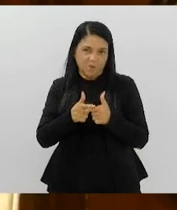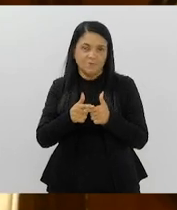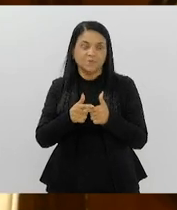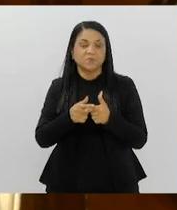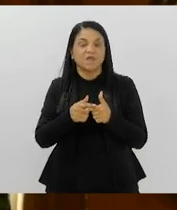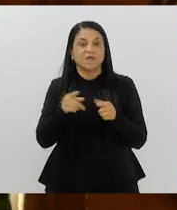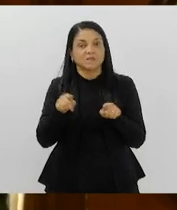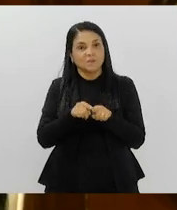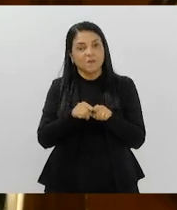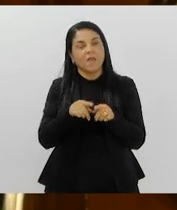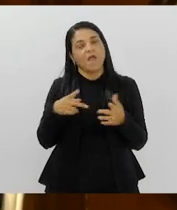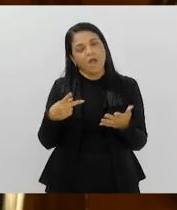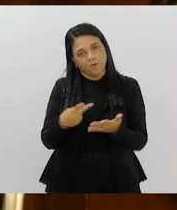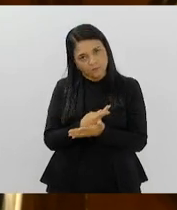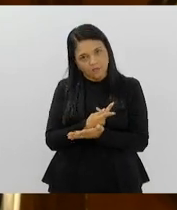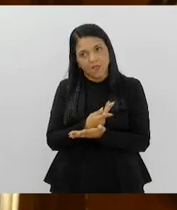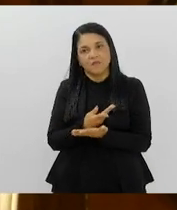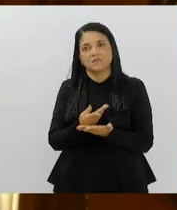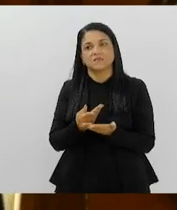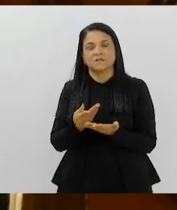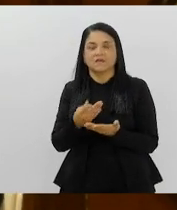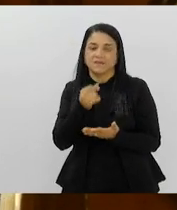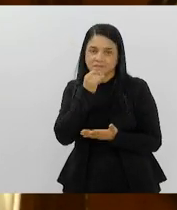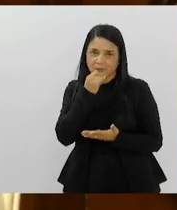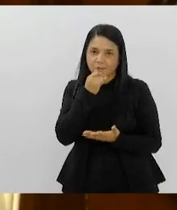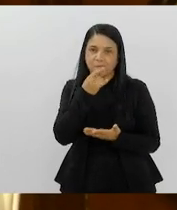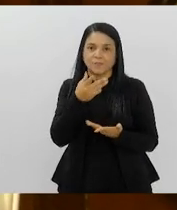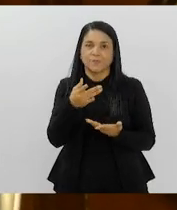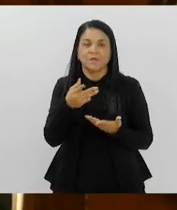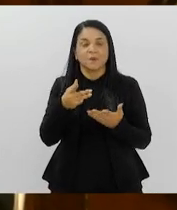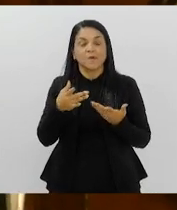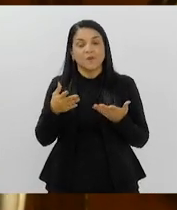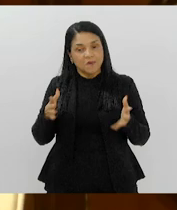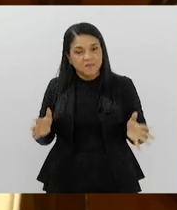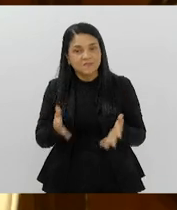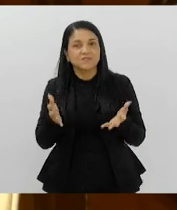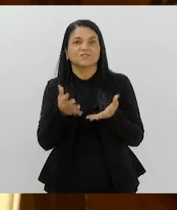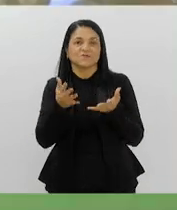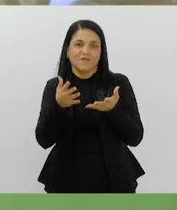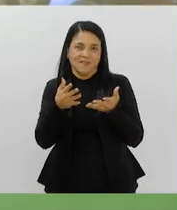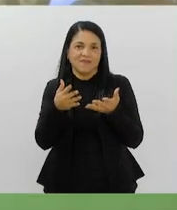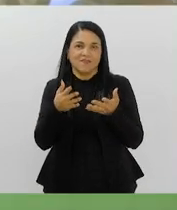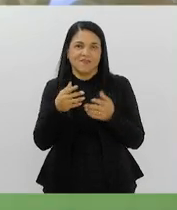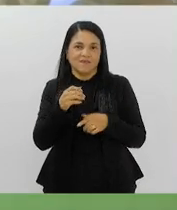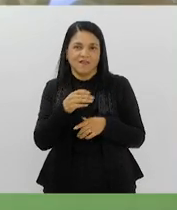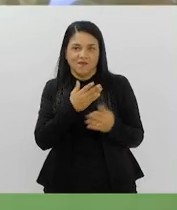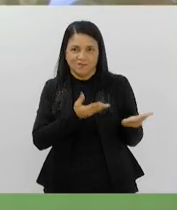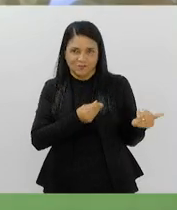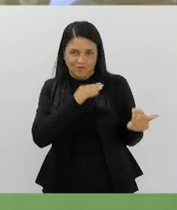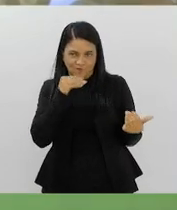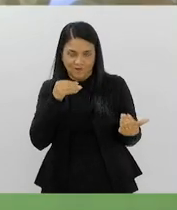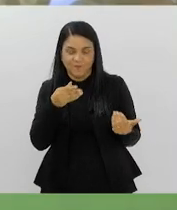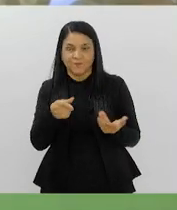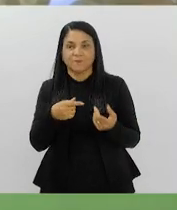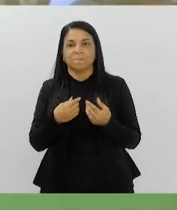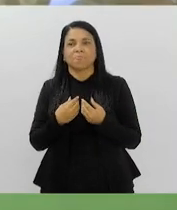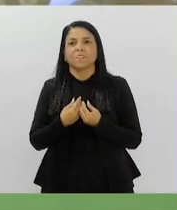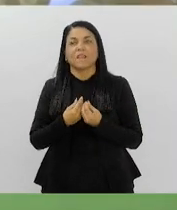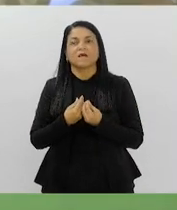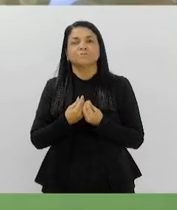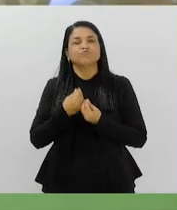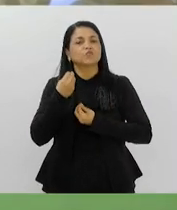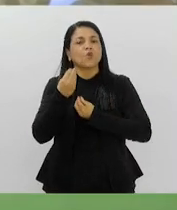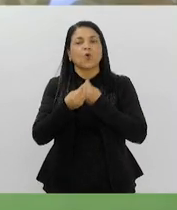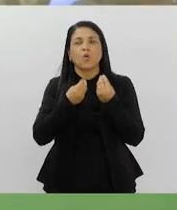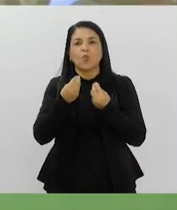acontece casos, nós devemos trazer aqui para incentivar. como Acre pela